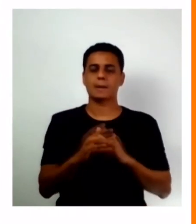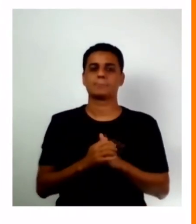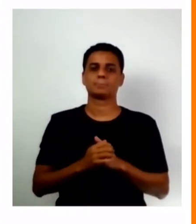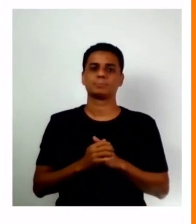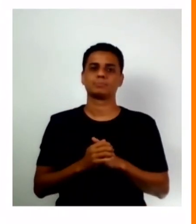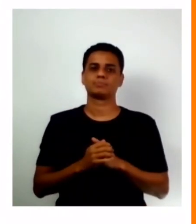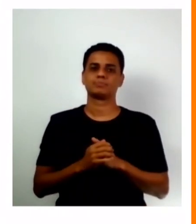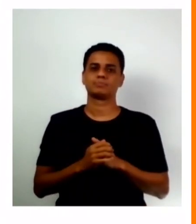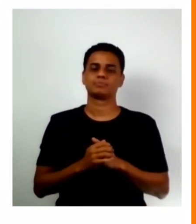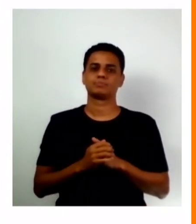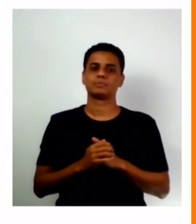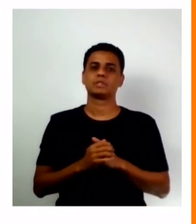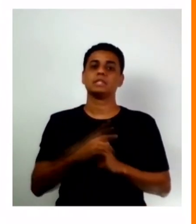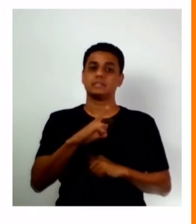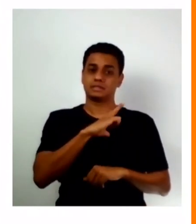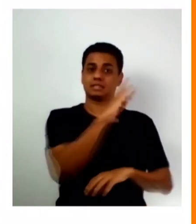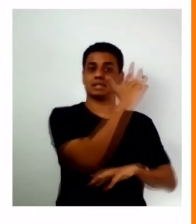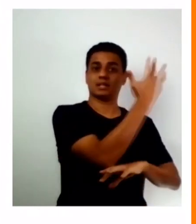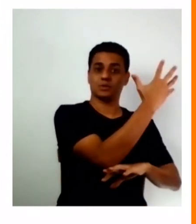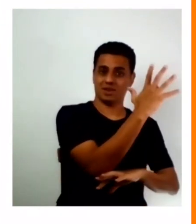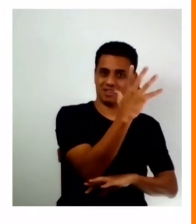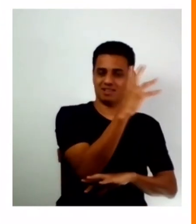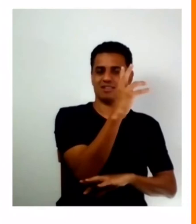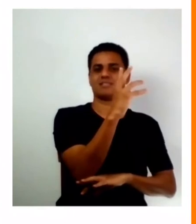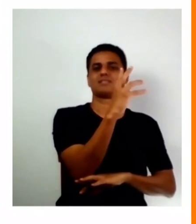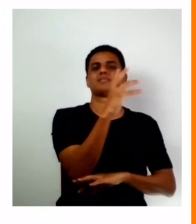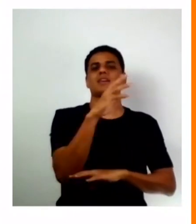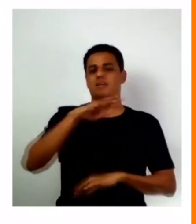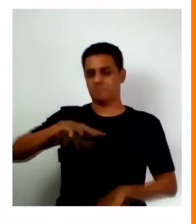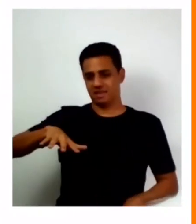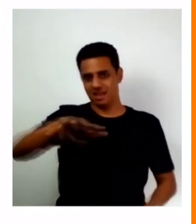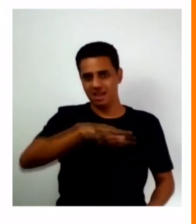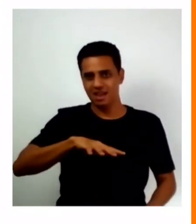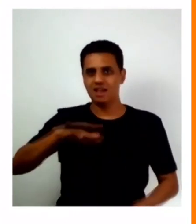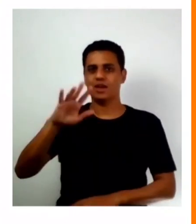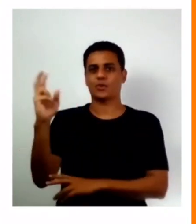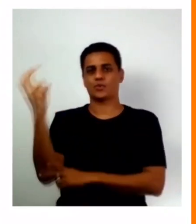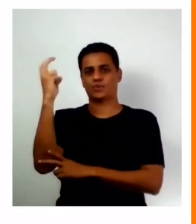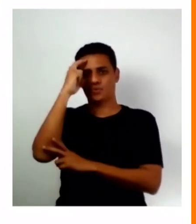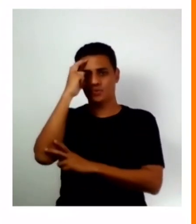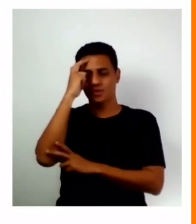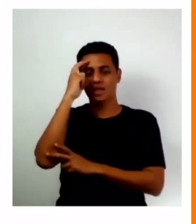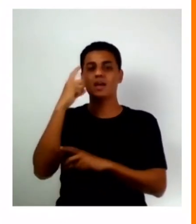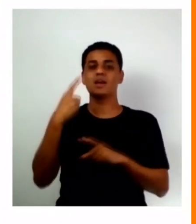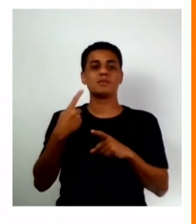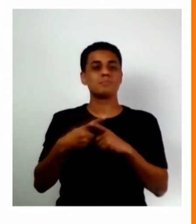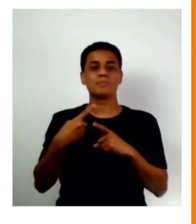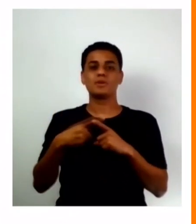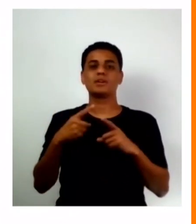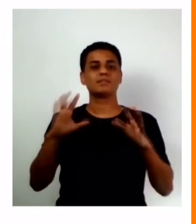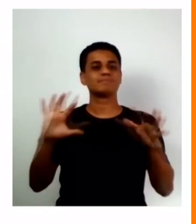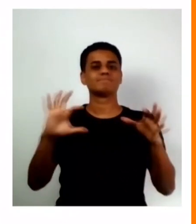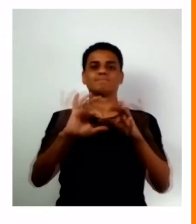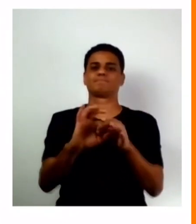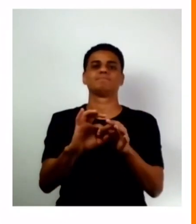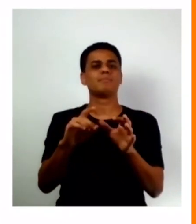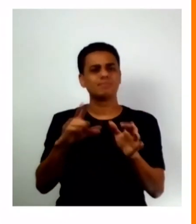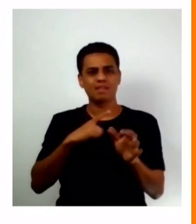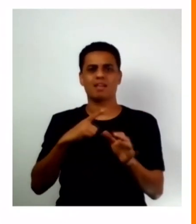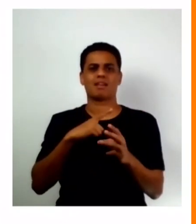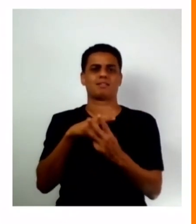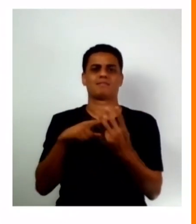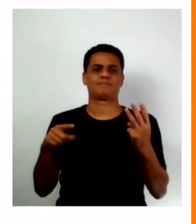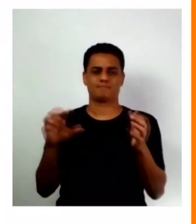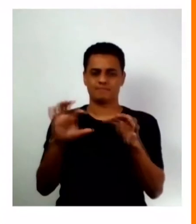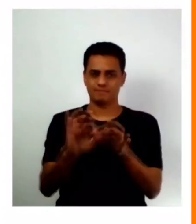natureza, meio ambiente e cultura, porque isso é uma coisa que está muito unida. Por outro